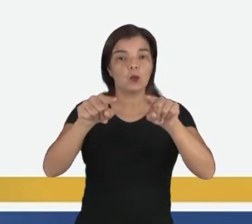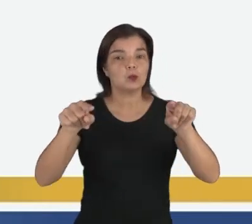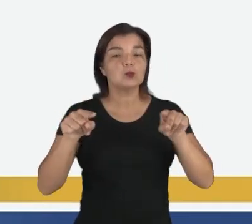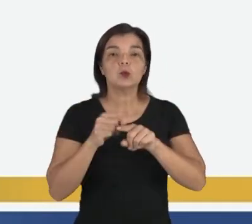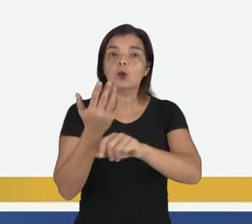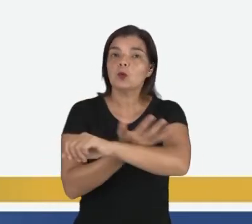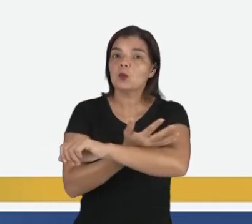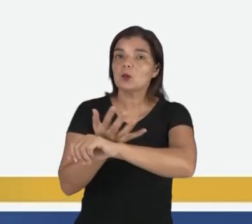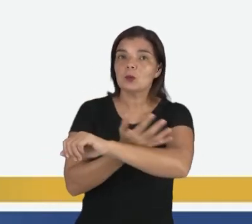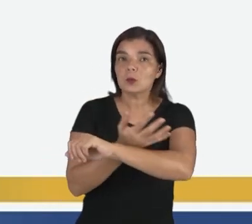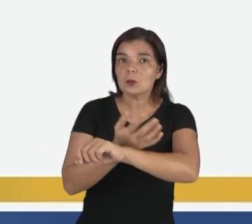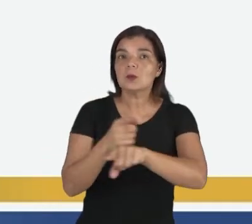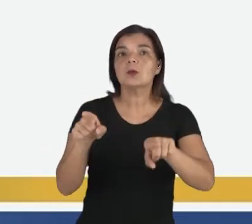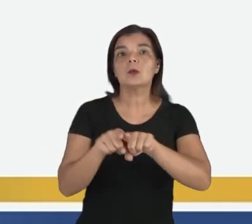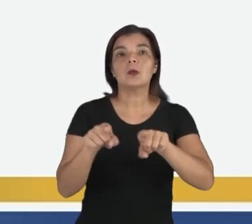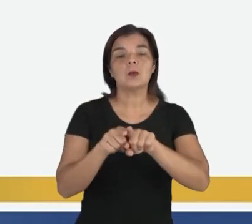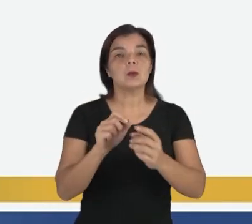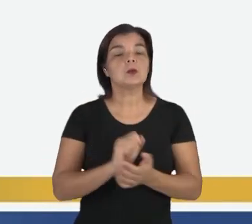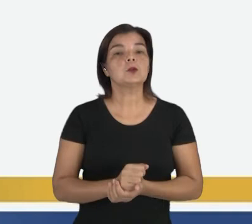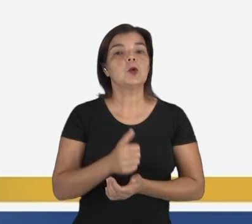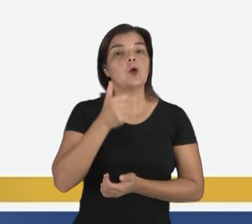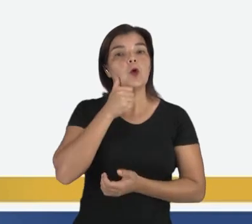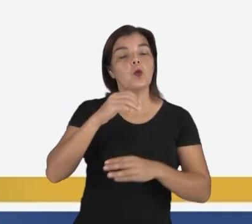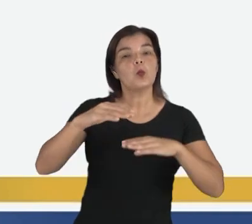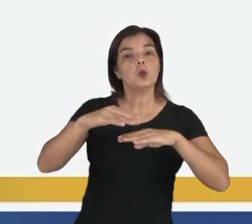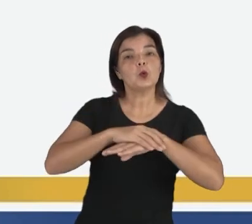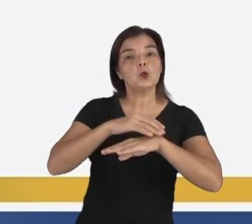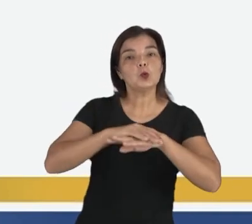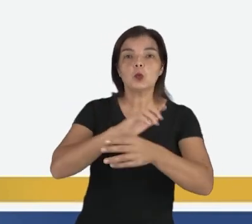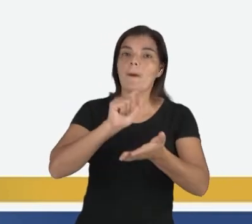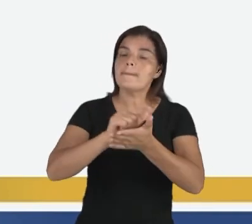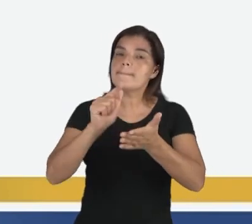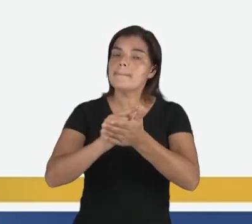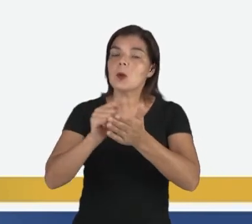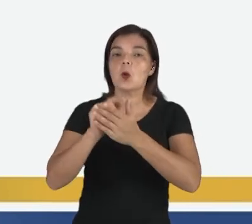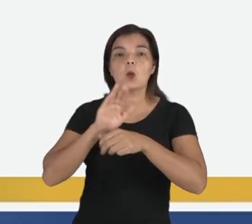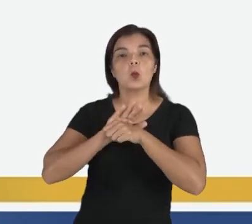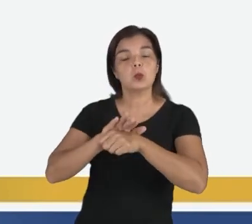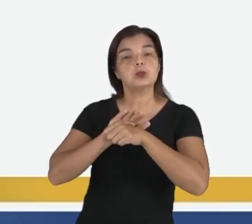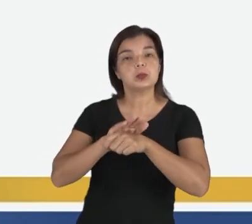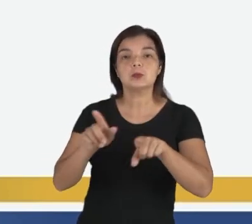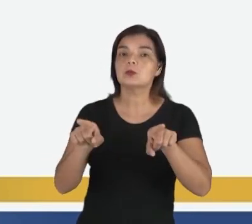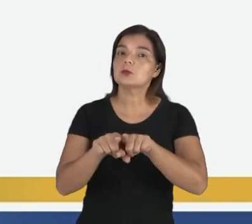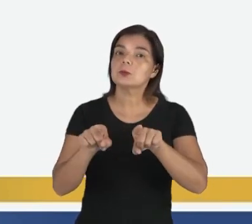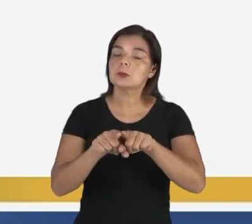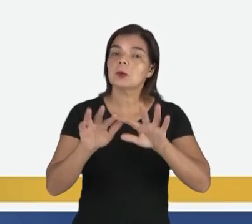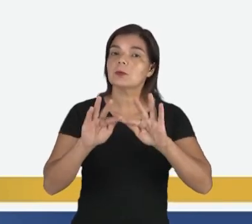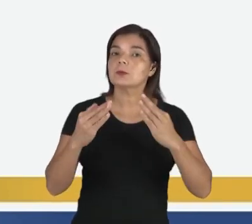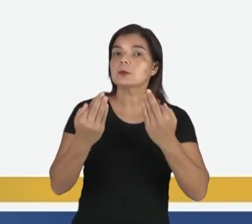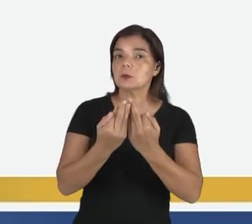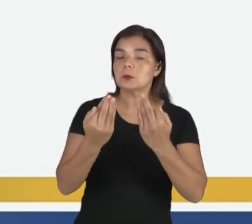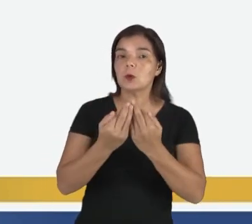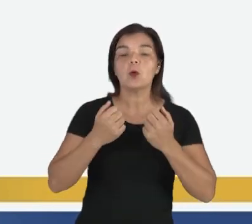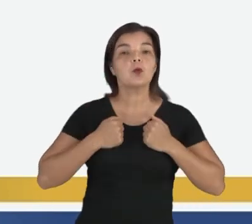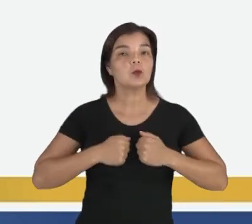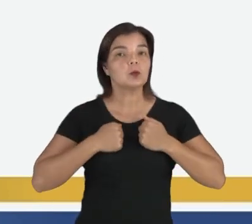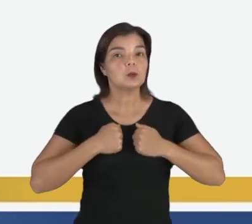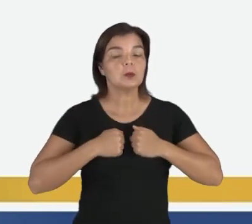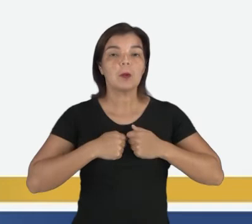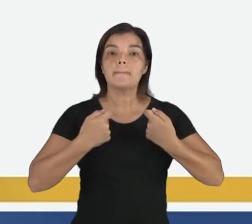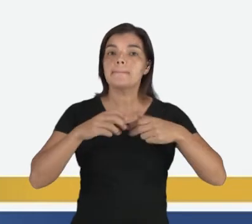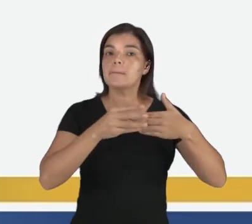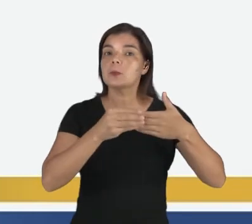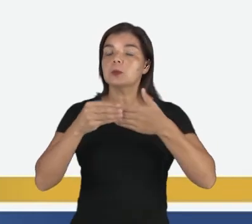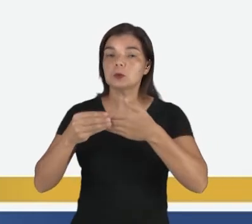um gramado da Marginal Tietê, os meninos engraxam sapatos para ajudar nas despesas. Para tomar banho,